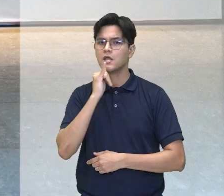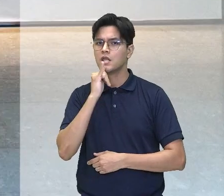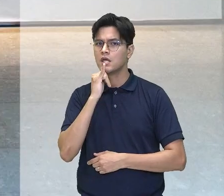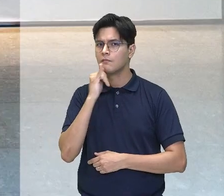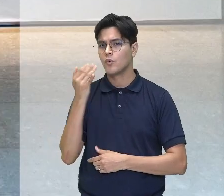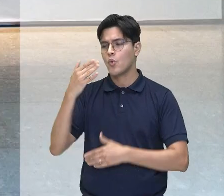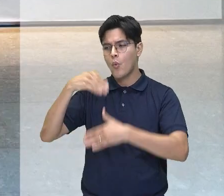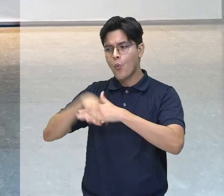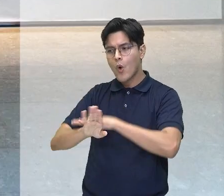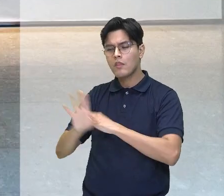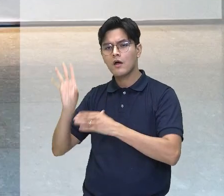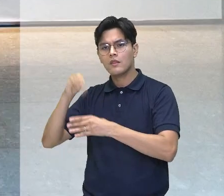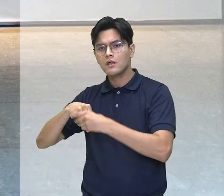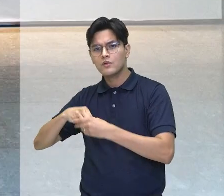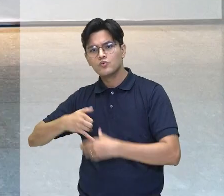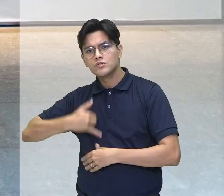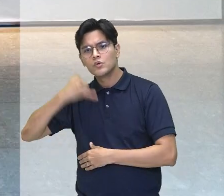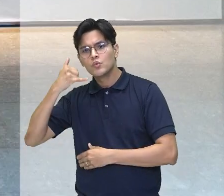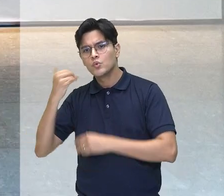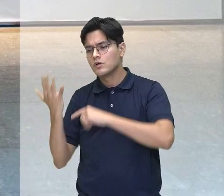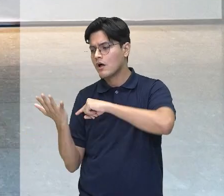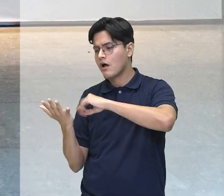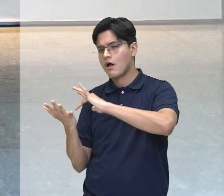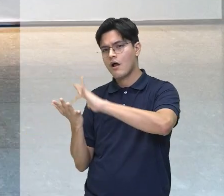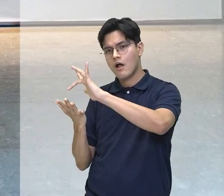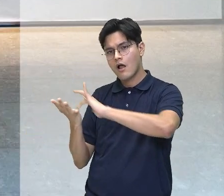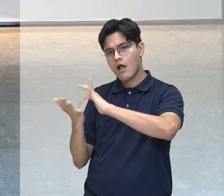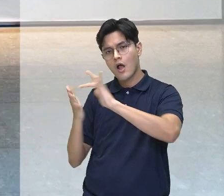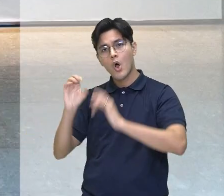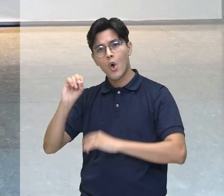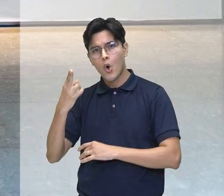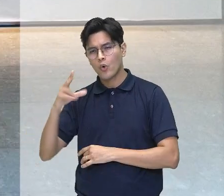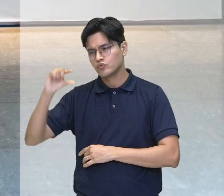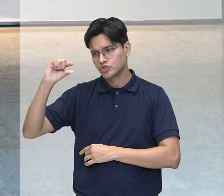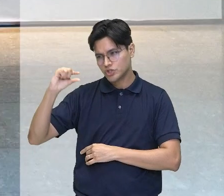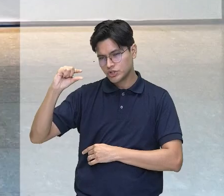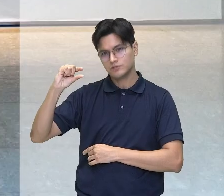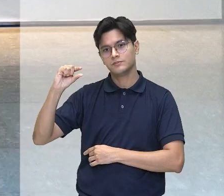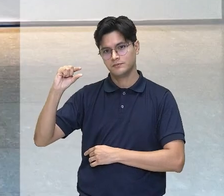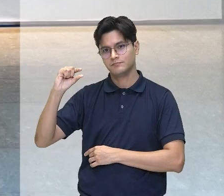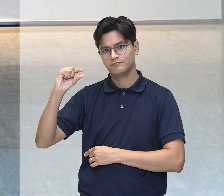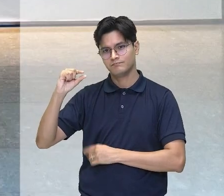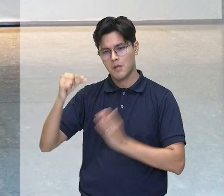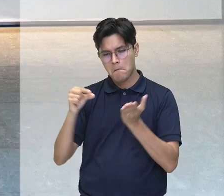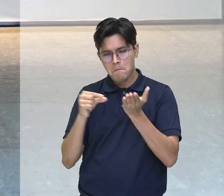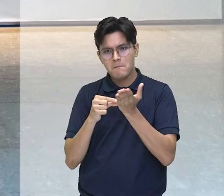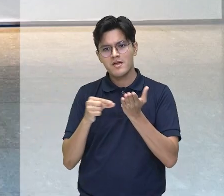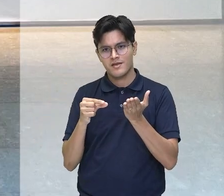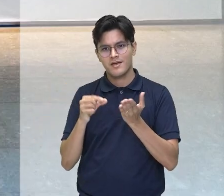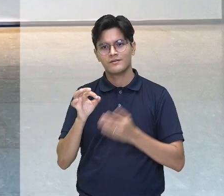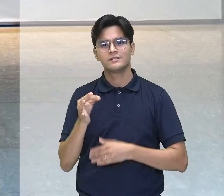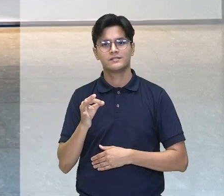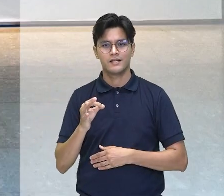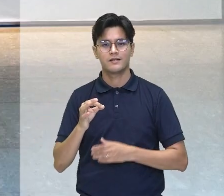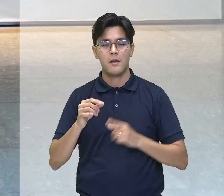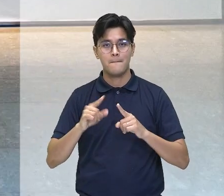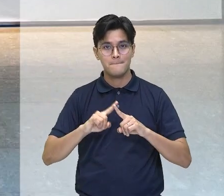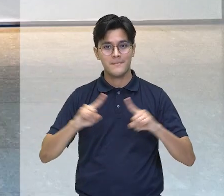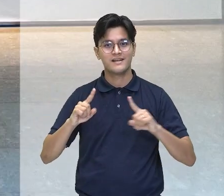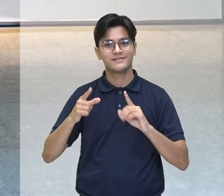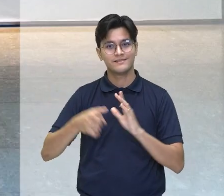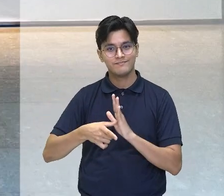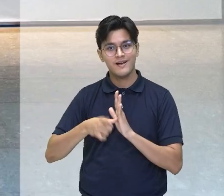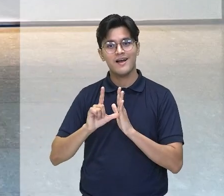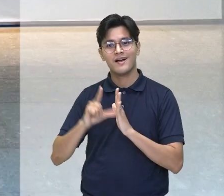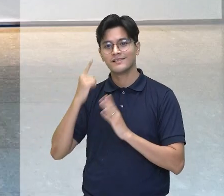pequenos chips, como este que está aqui ao meu lado, antes eram armazenados em objetos como os disquetes, só que eles tinham aí uma baixa